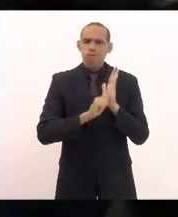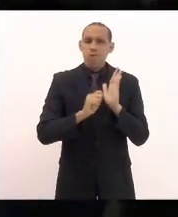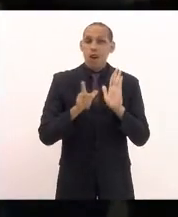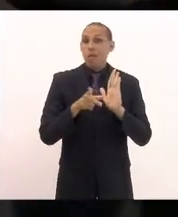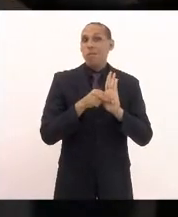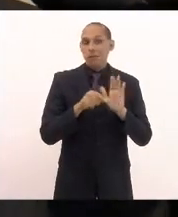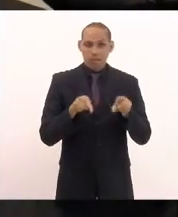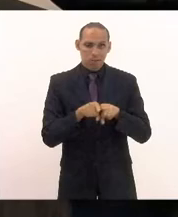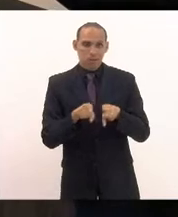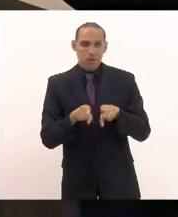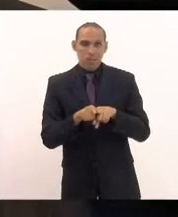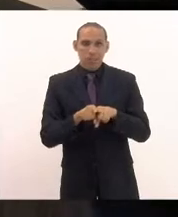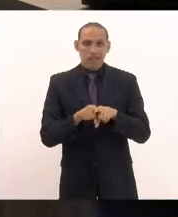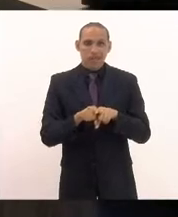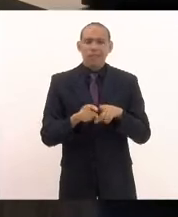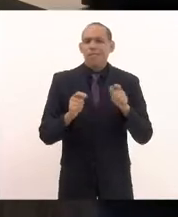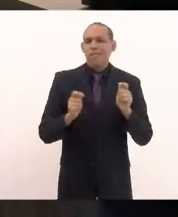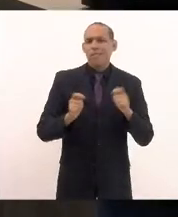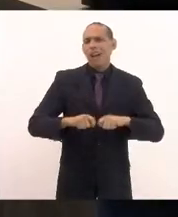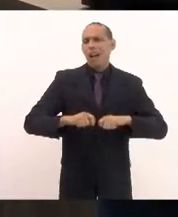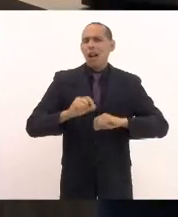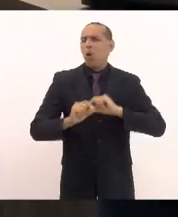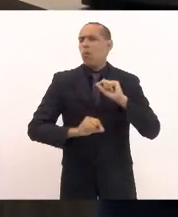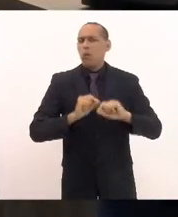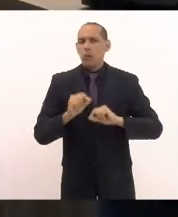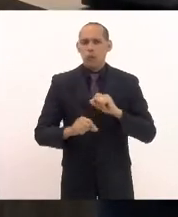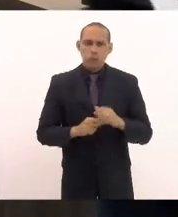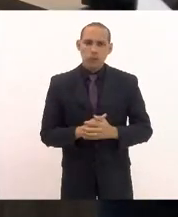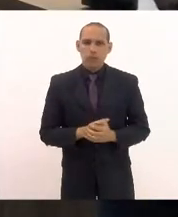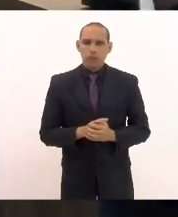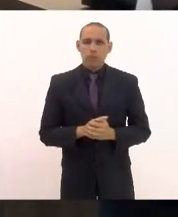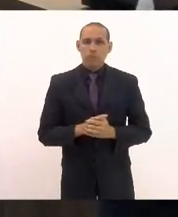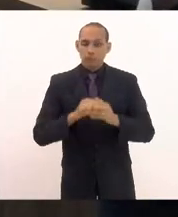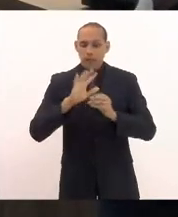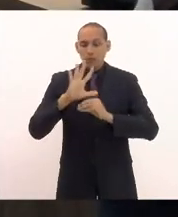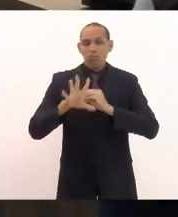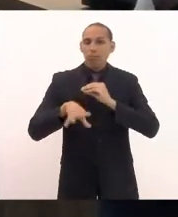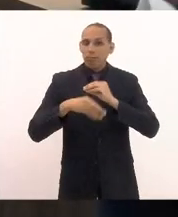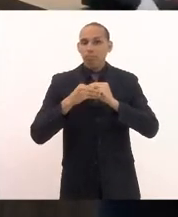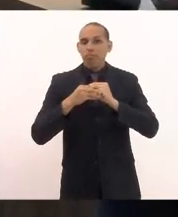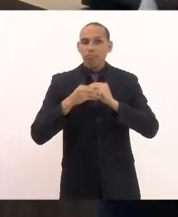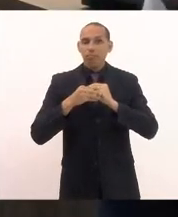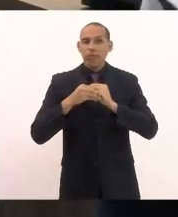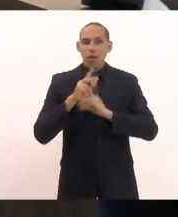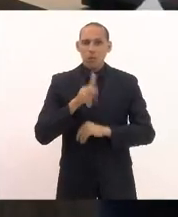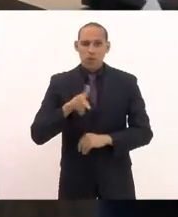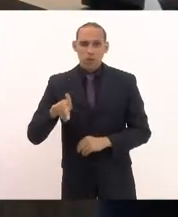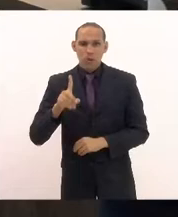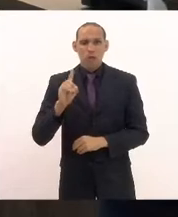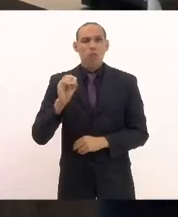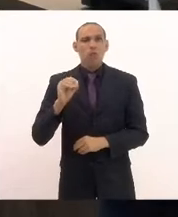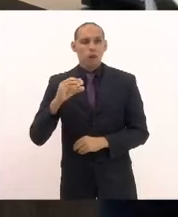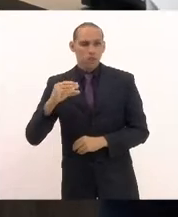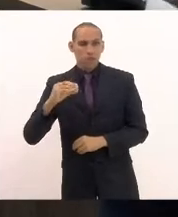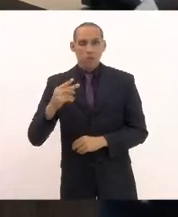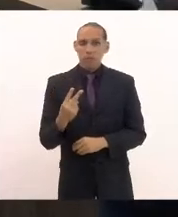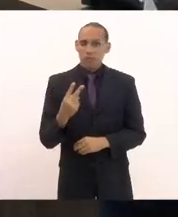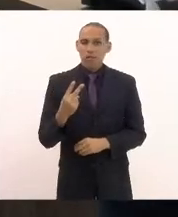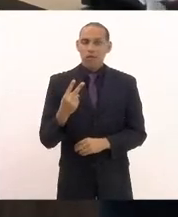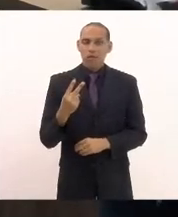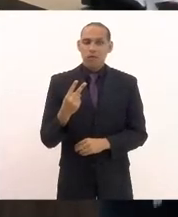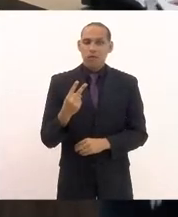emenda que previa a inclusão dos professores DOC 2